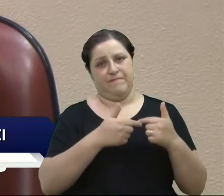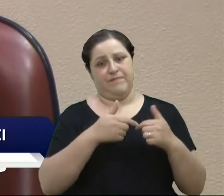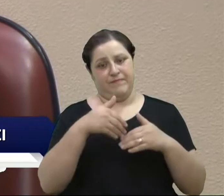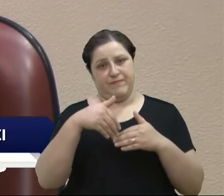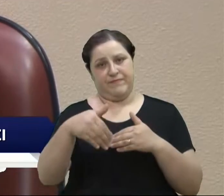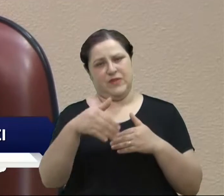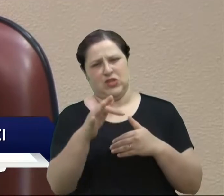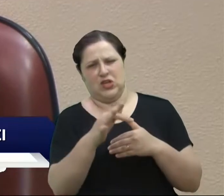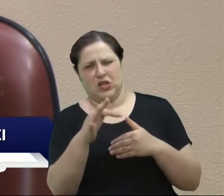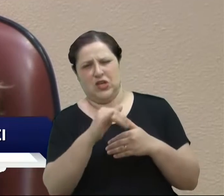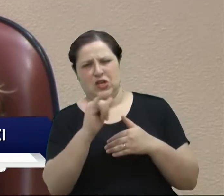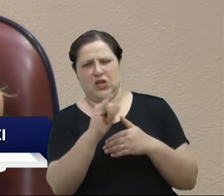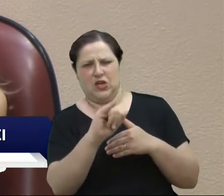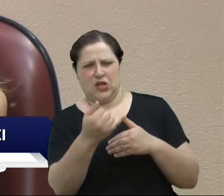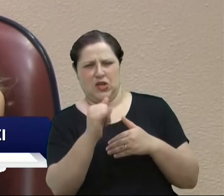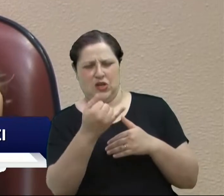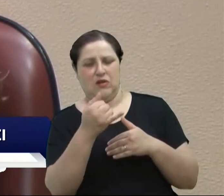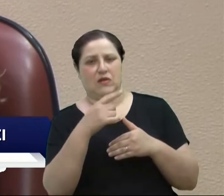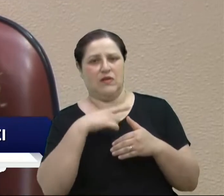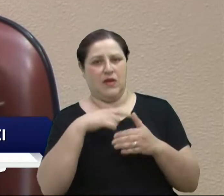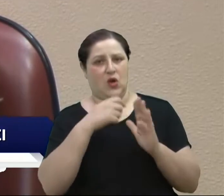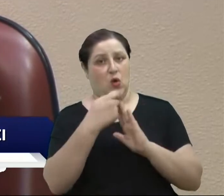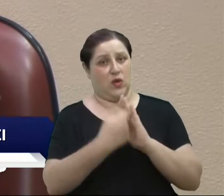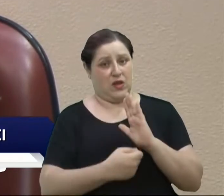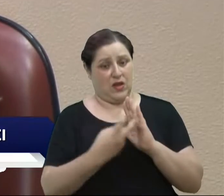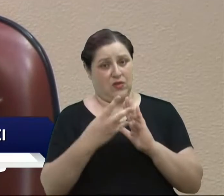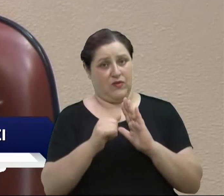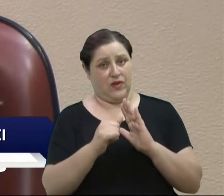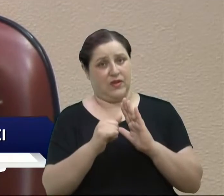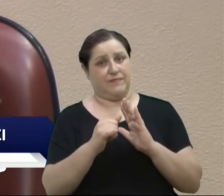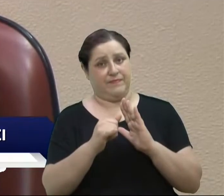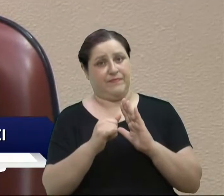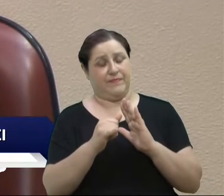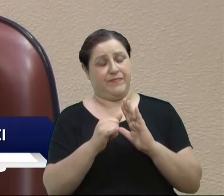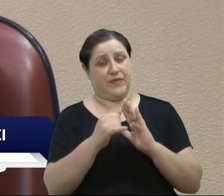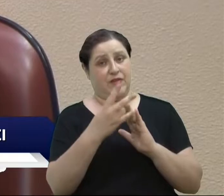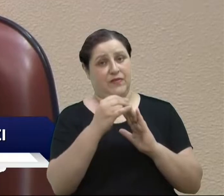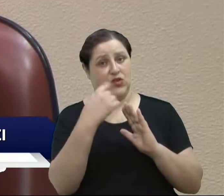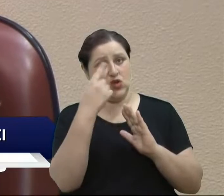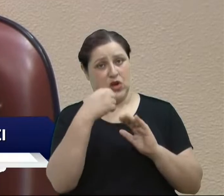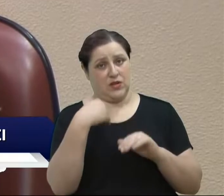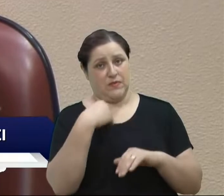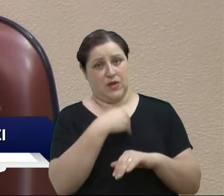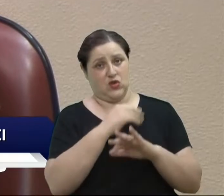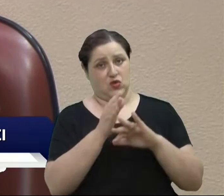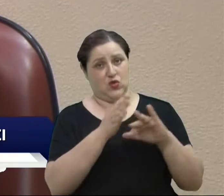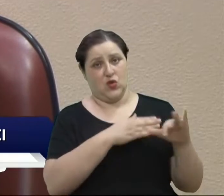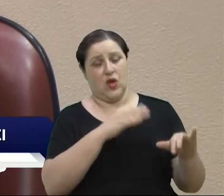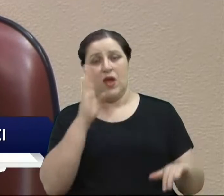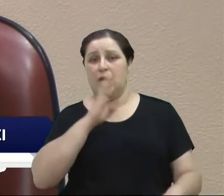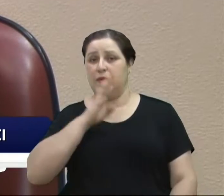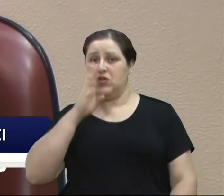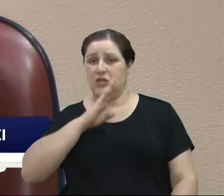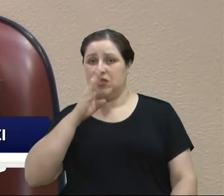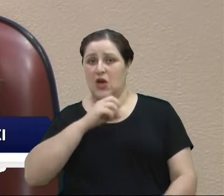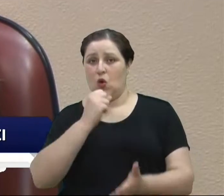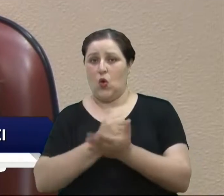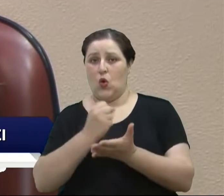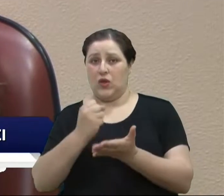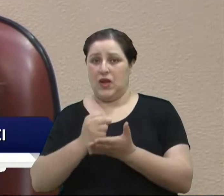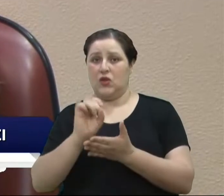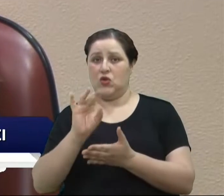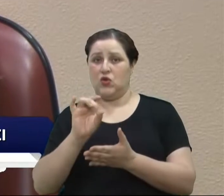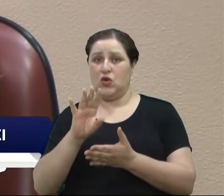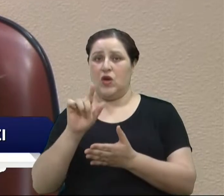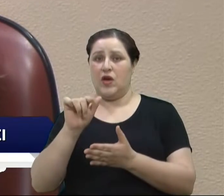horas. E contratos emergenciais a gente segue fazendo. Porém, a gente só pode contratar de forma emergencial médicos